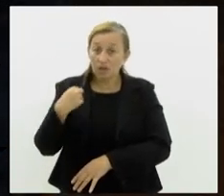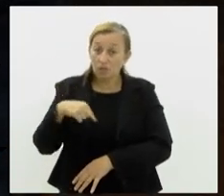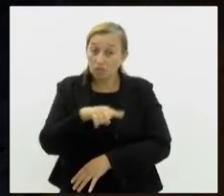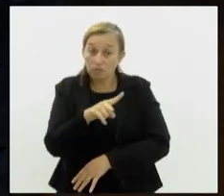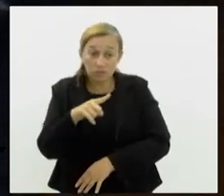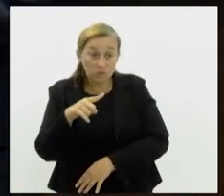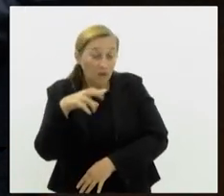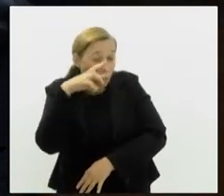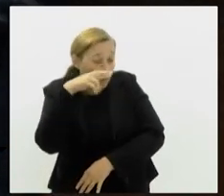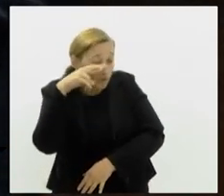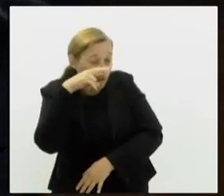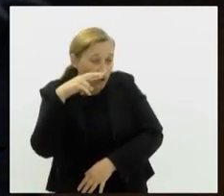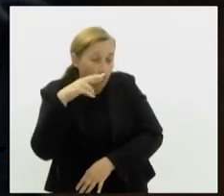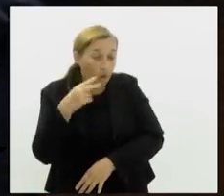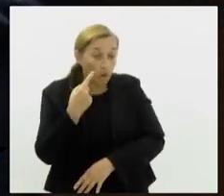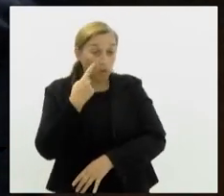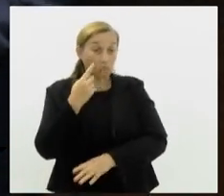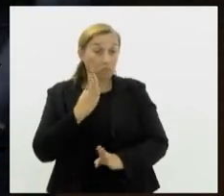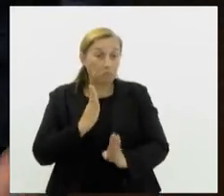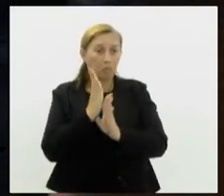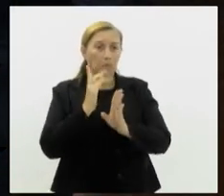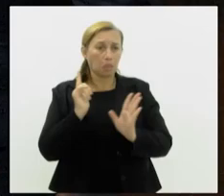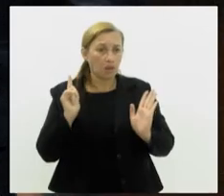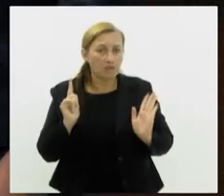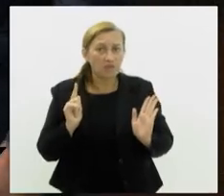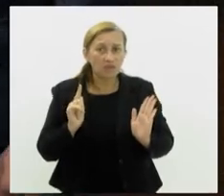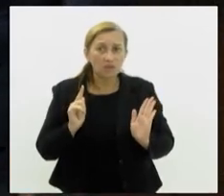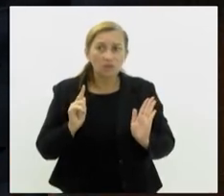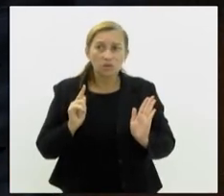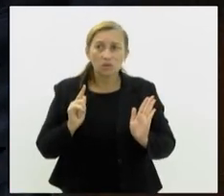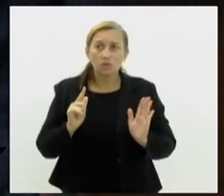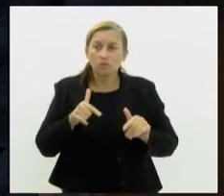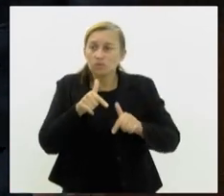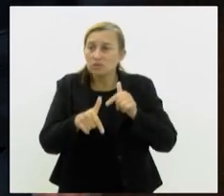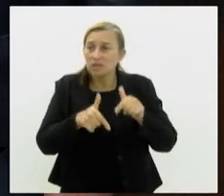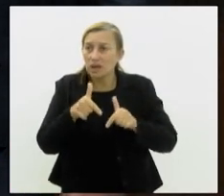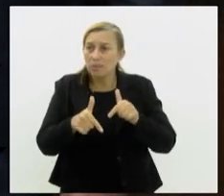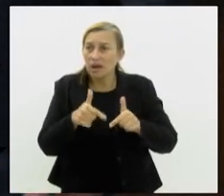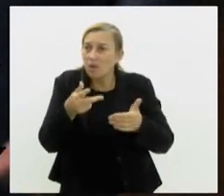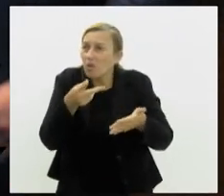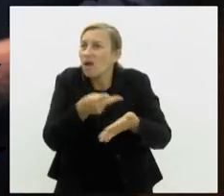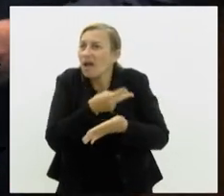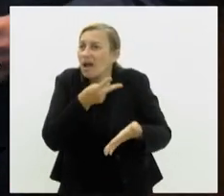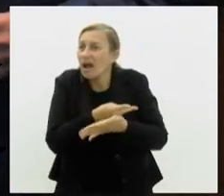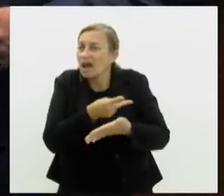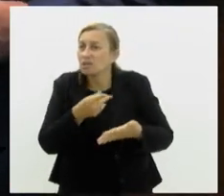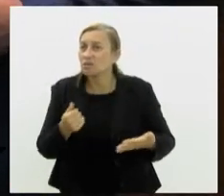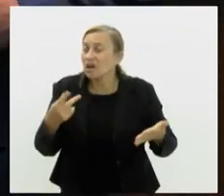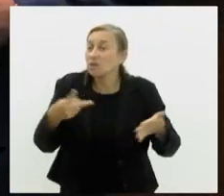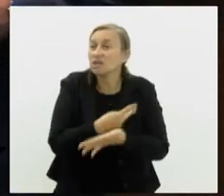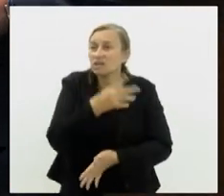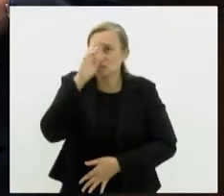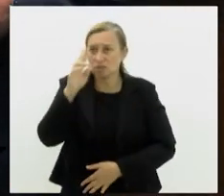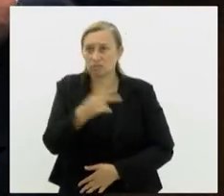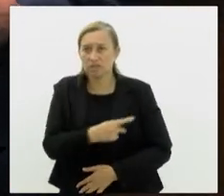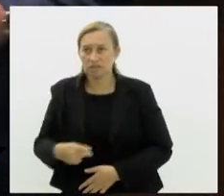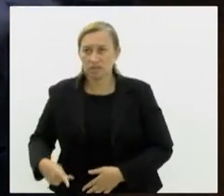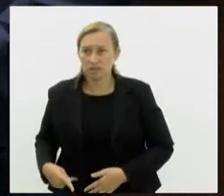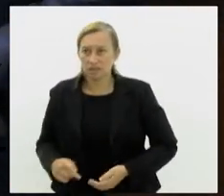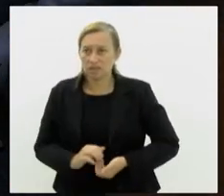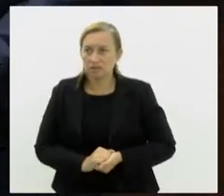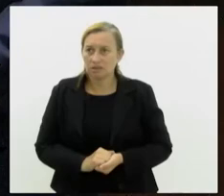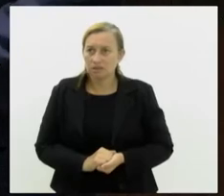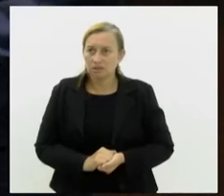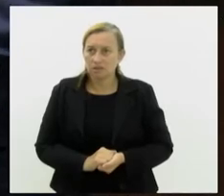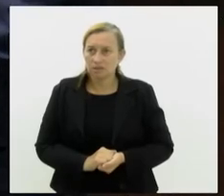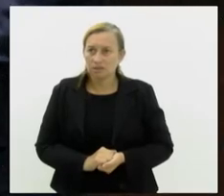Ao depararmos com a operação ilegal que acontecia, presidente, cada